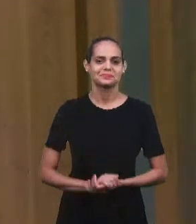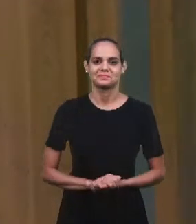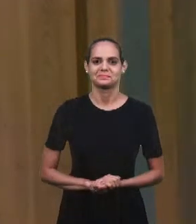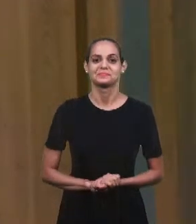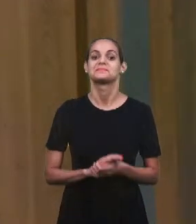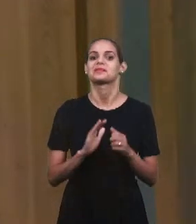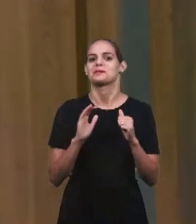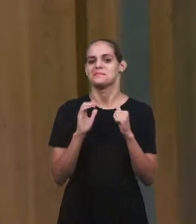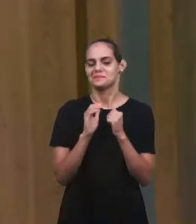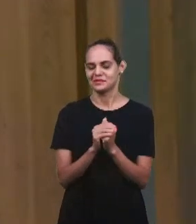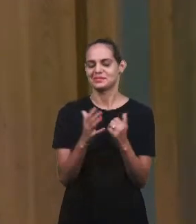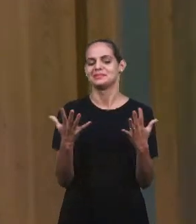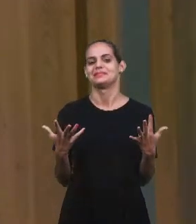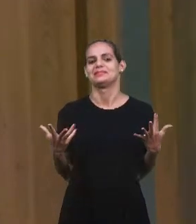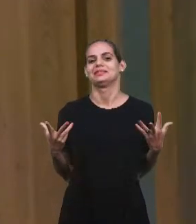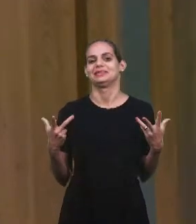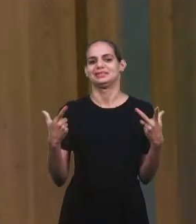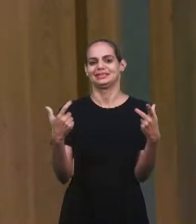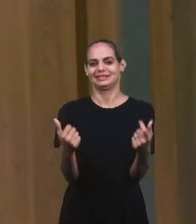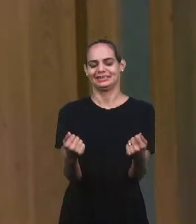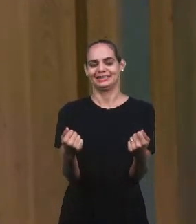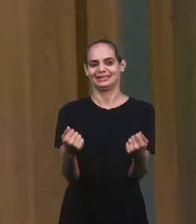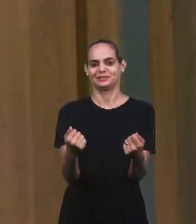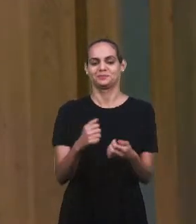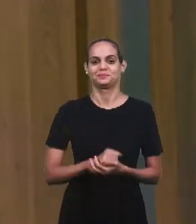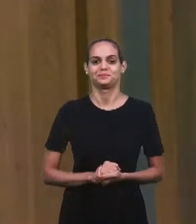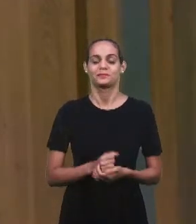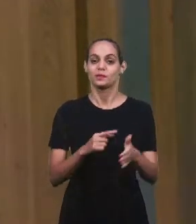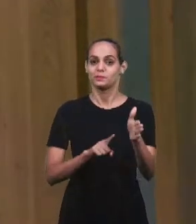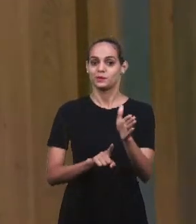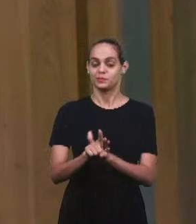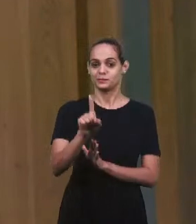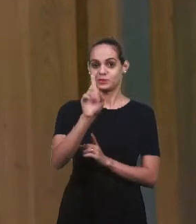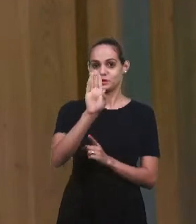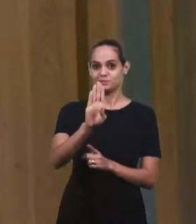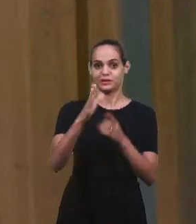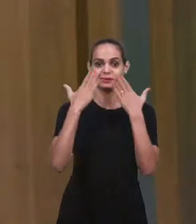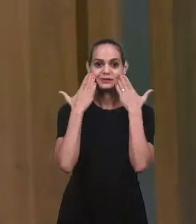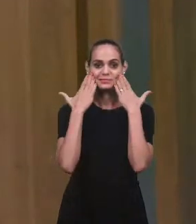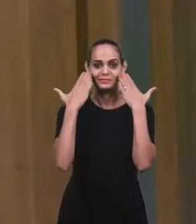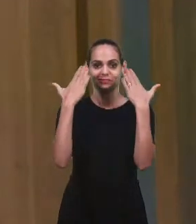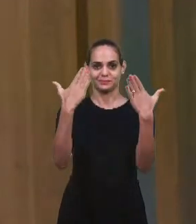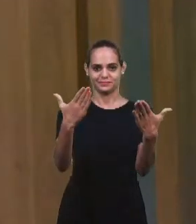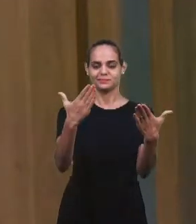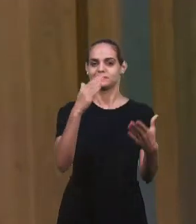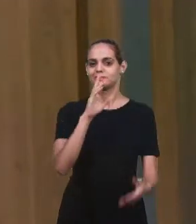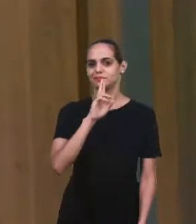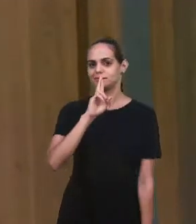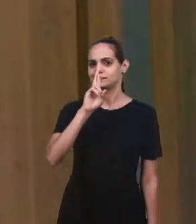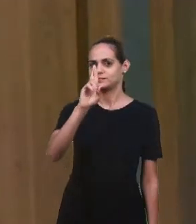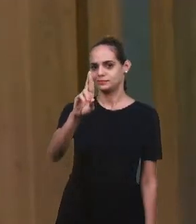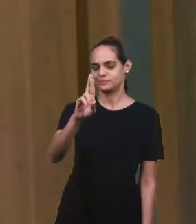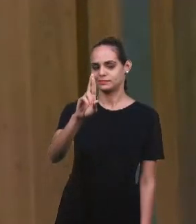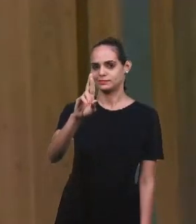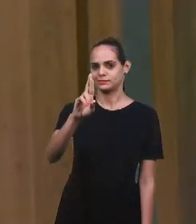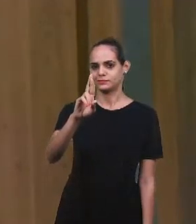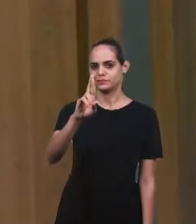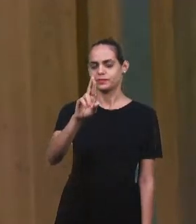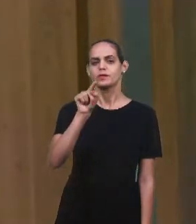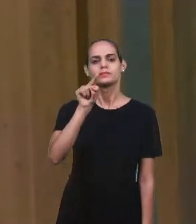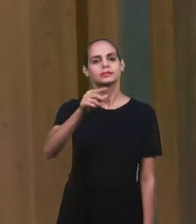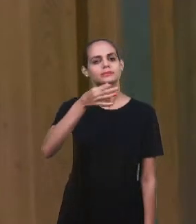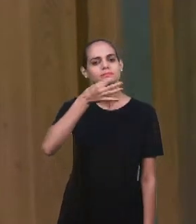Amém, que maravilha, né? Agora a pergunta B, nós iremos apresentar aqui a resposta, porque ela diz assim, cite as